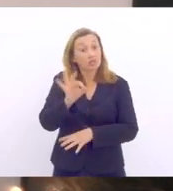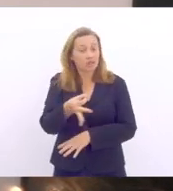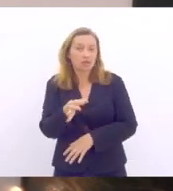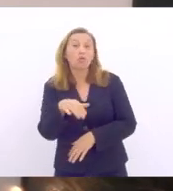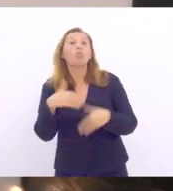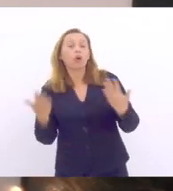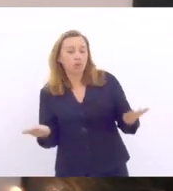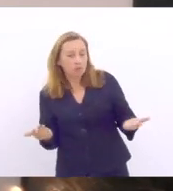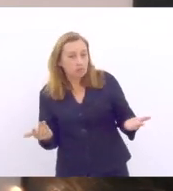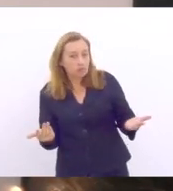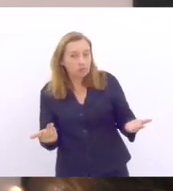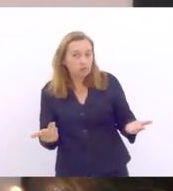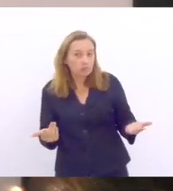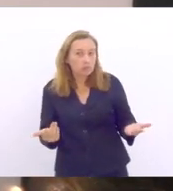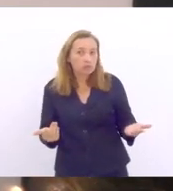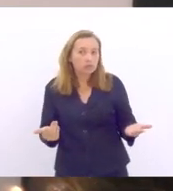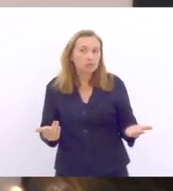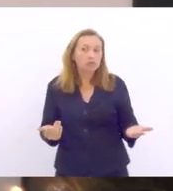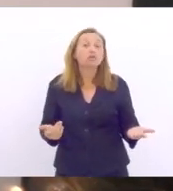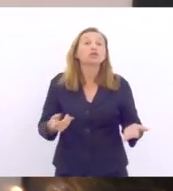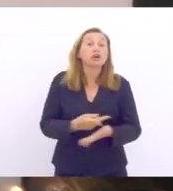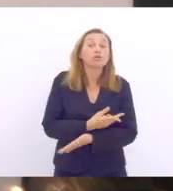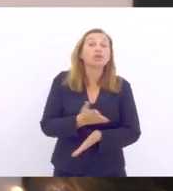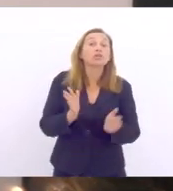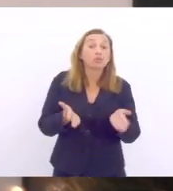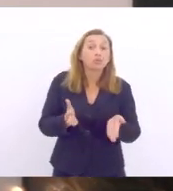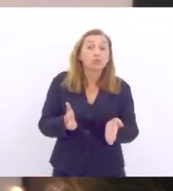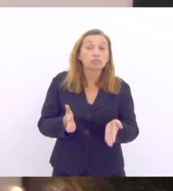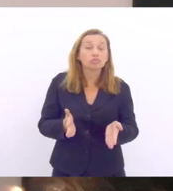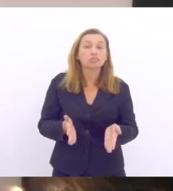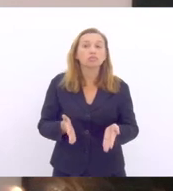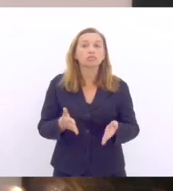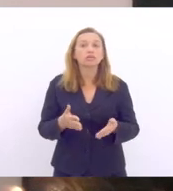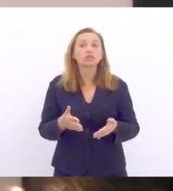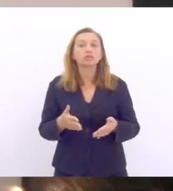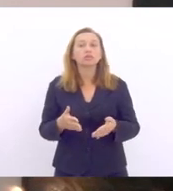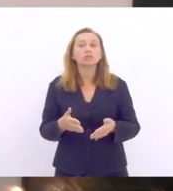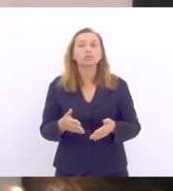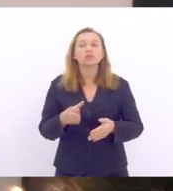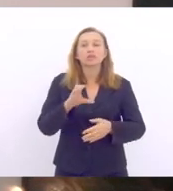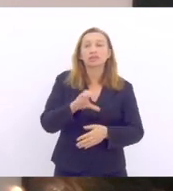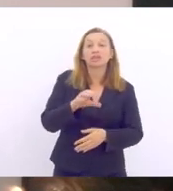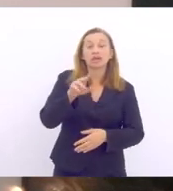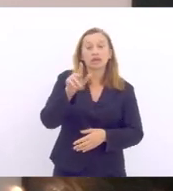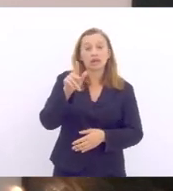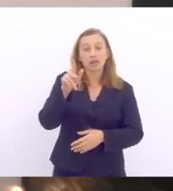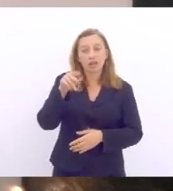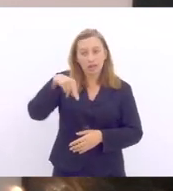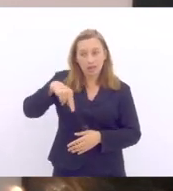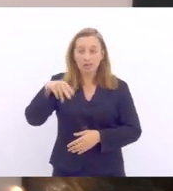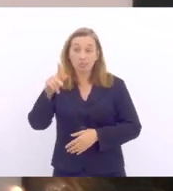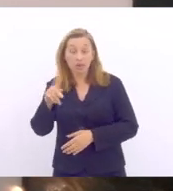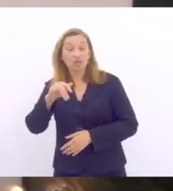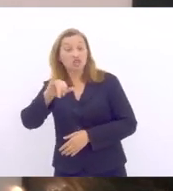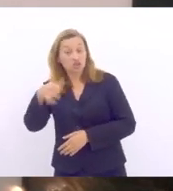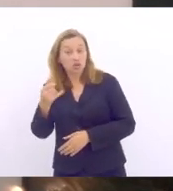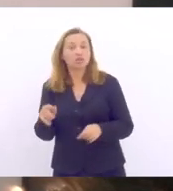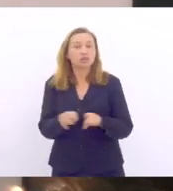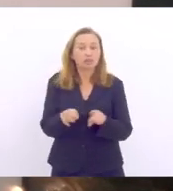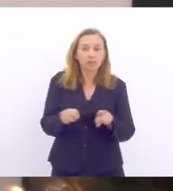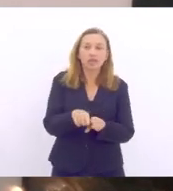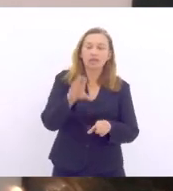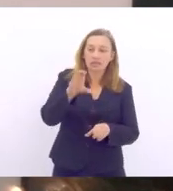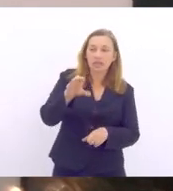objetivo nosso? Qual é o objetivo que está acontecendo isso hoje? É a questão da anistia e do CNPJ. Então, CNPJ e CPF. Então, vamos